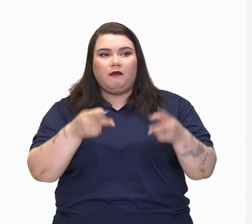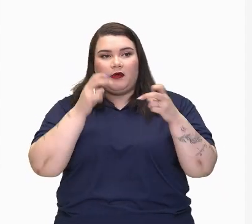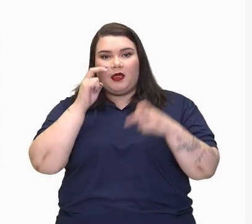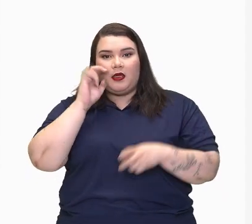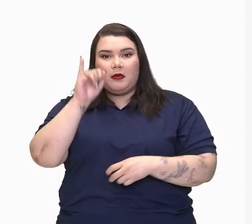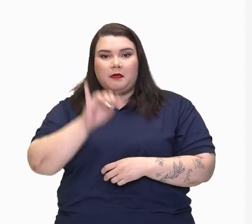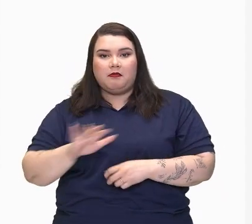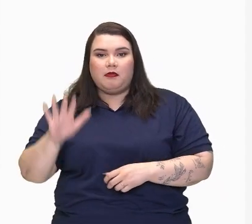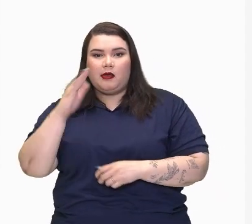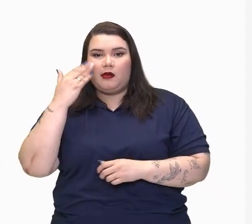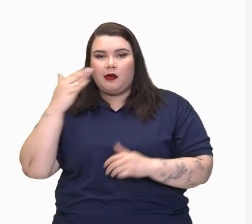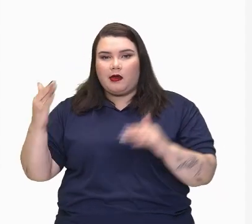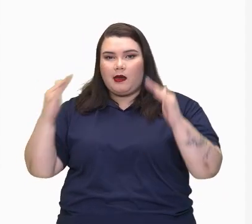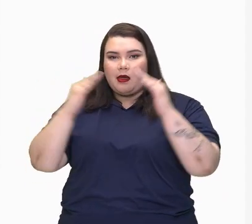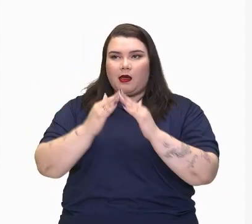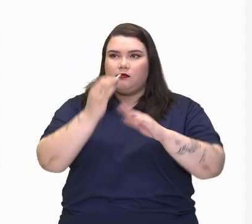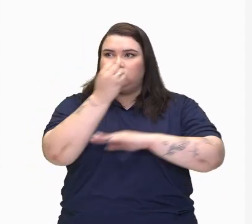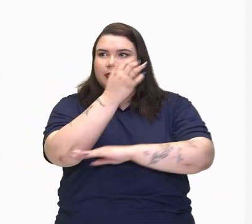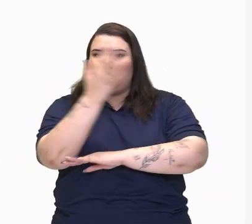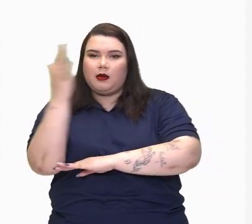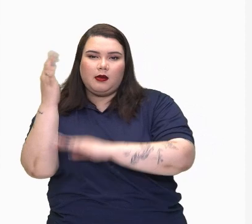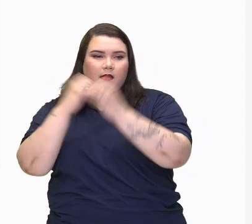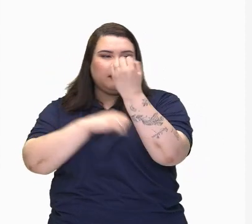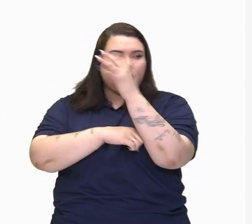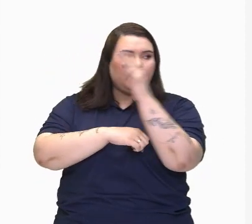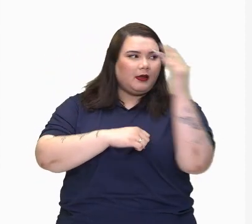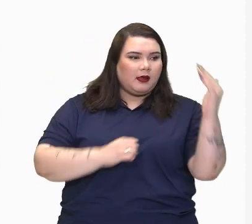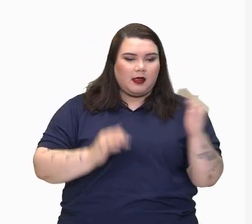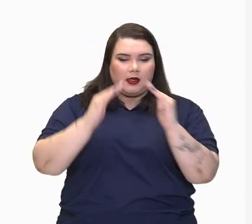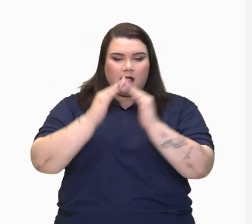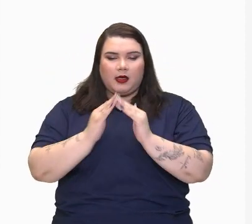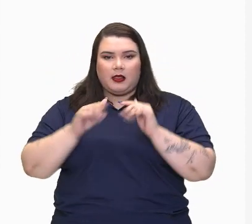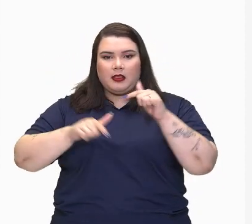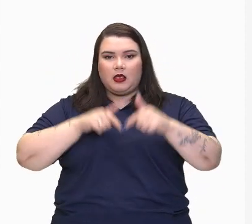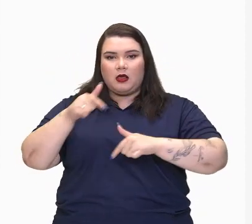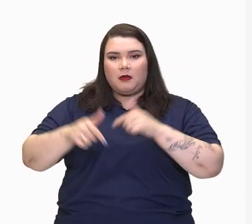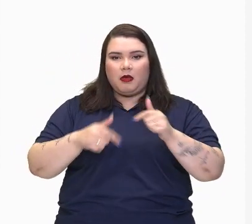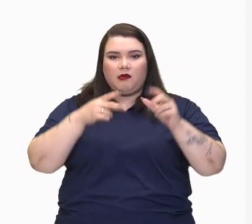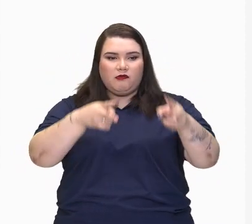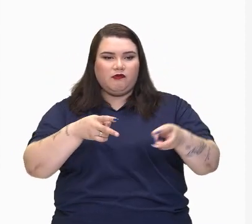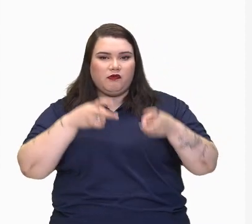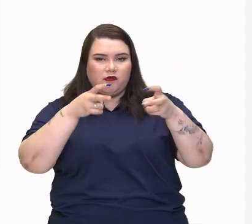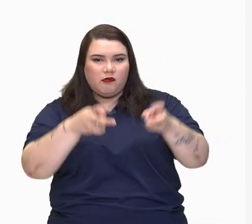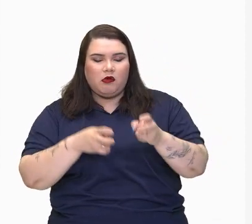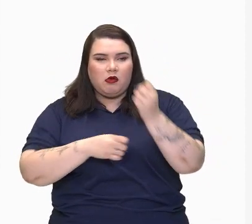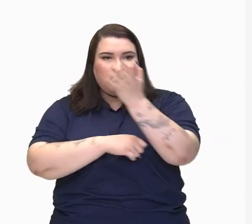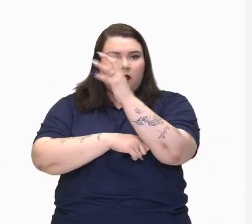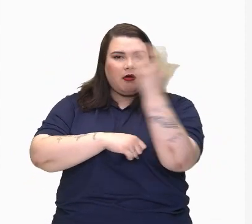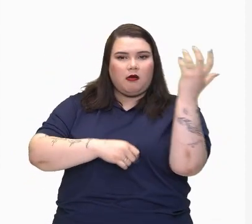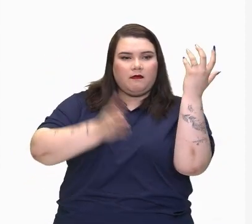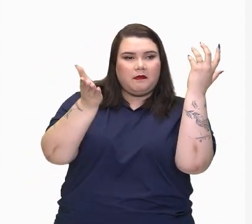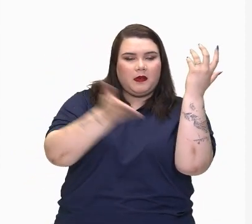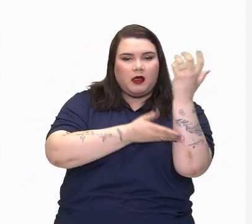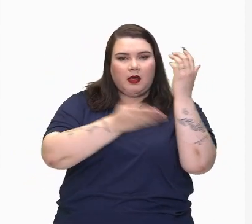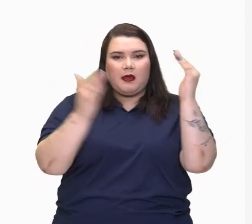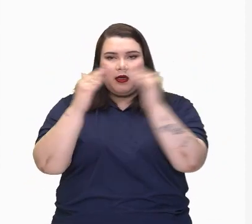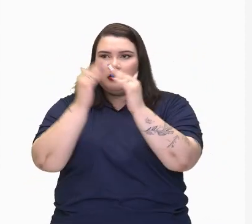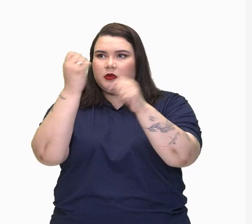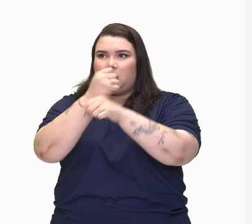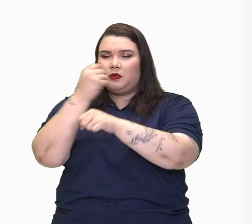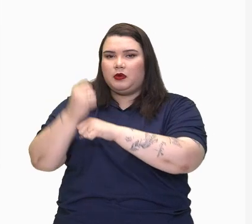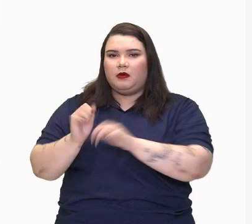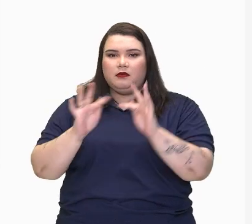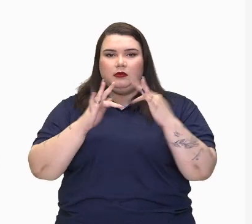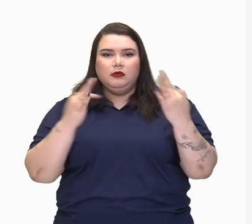da casa, no meio da floresta, de você trabalhar na extração da borracha, de você ter a sua própria casa, a sua